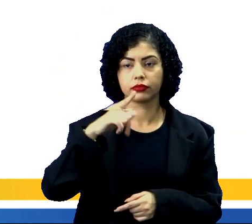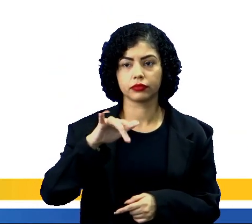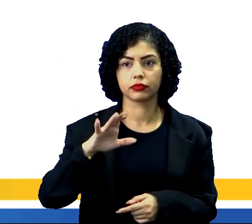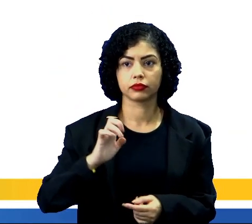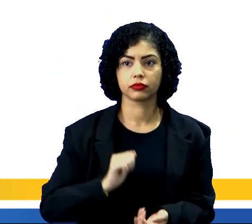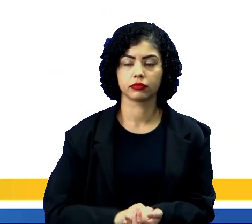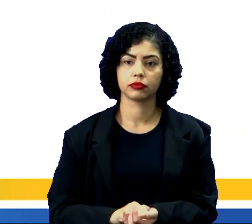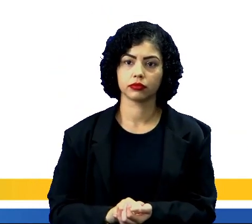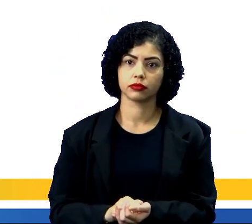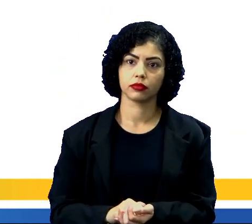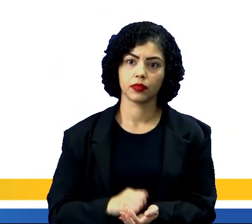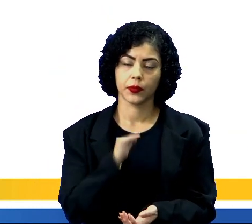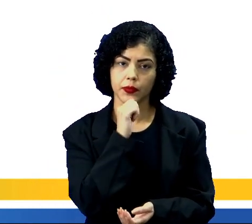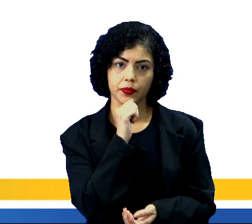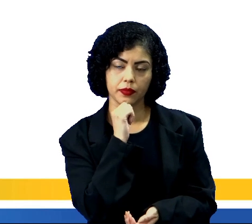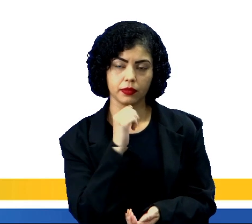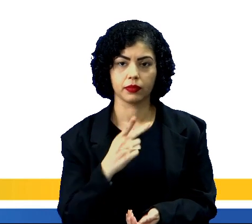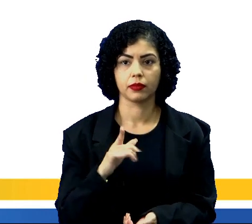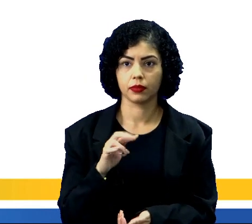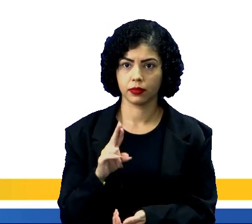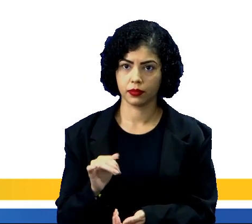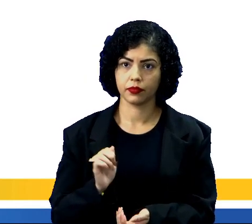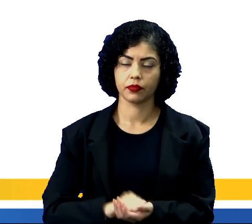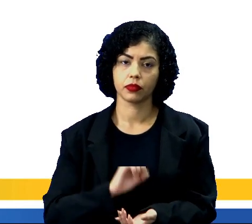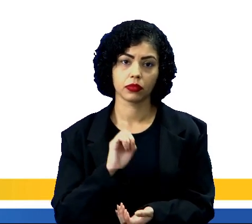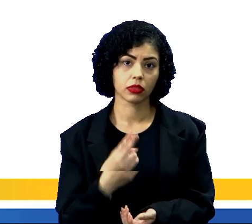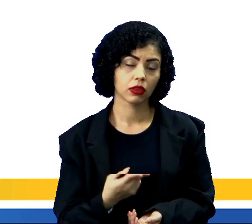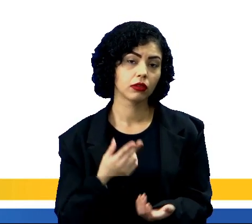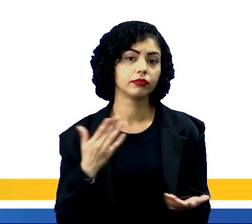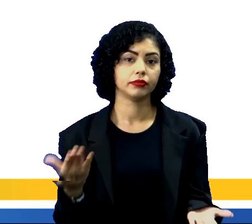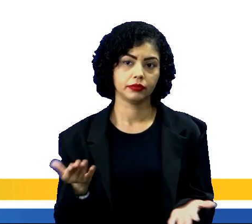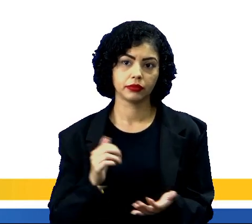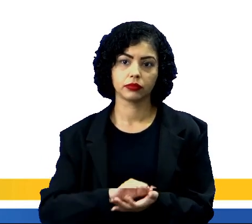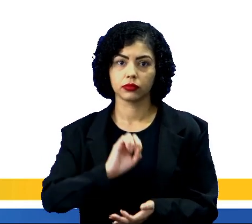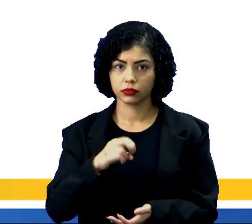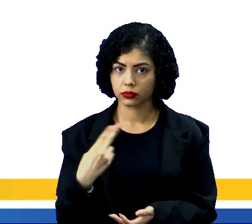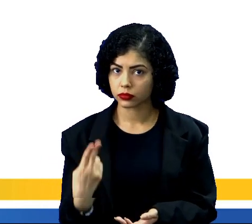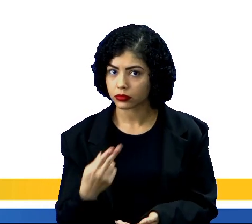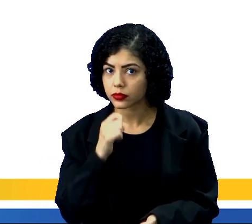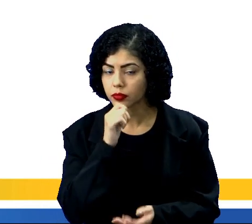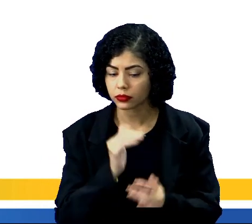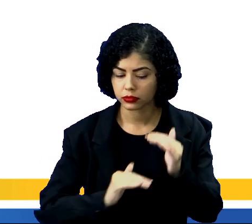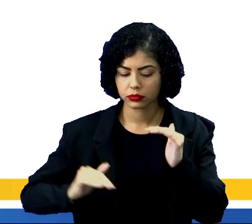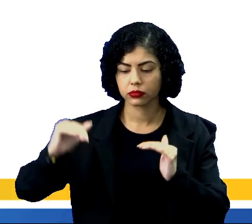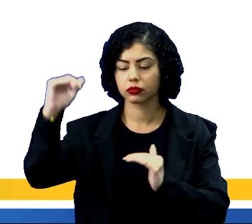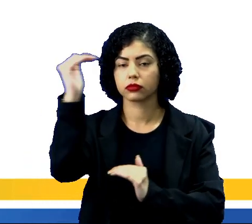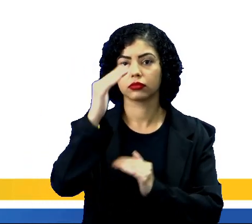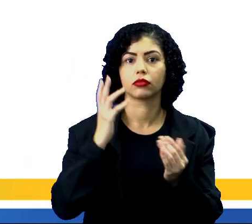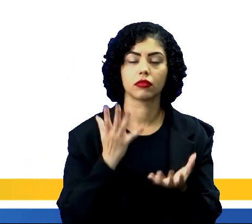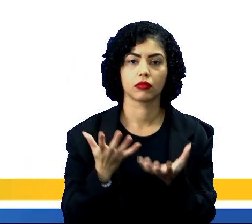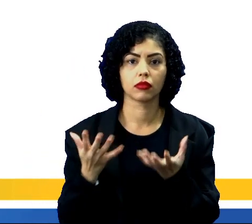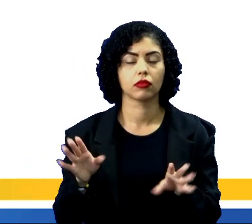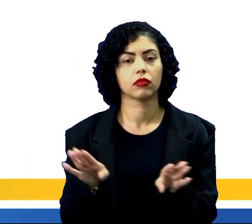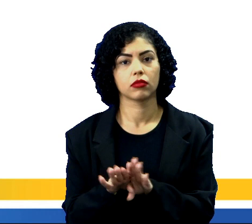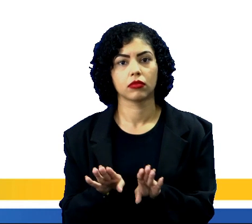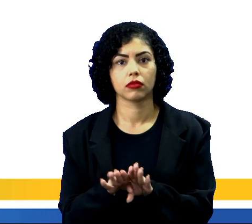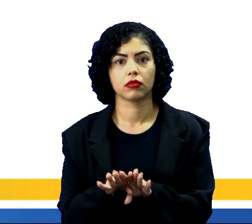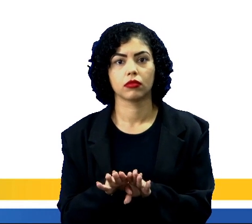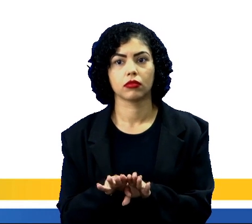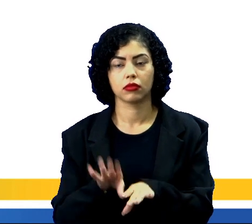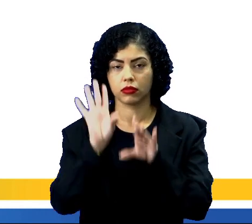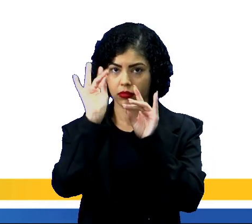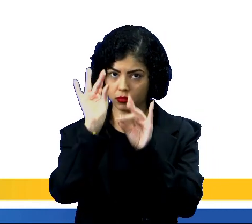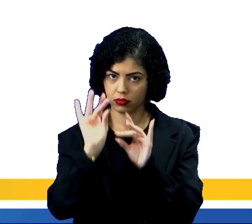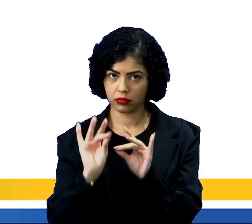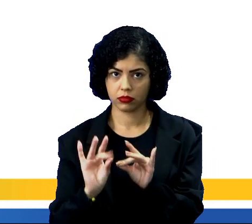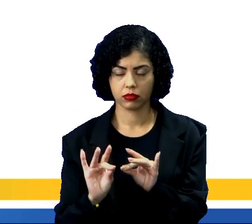plebe descontentavam os patrícios, ou seja, os patrícios que estavam no topo dessa pirâmide, eles queriam também fazer aquela